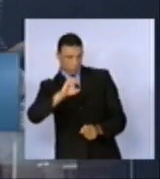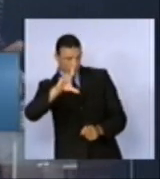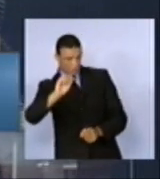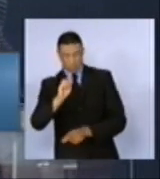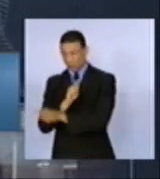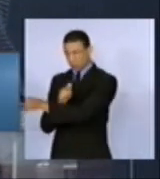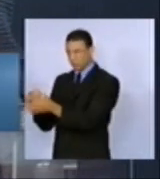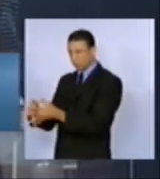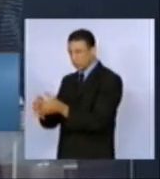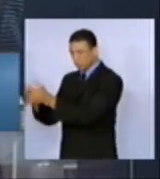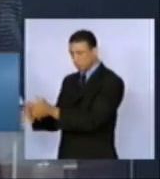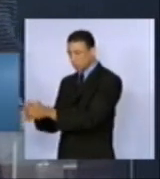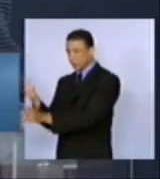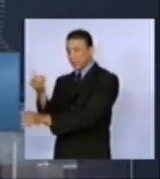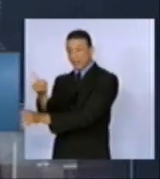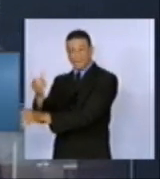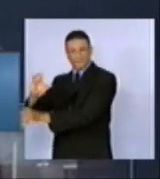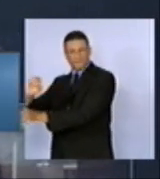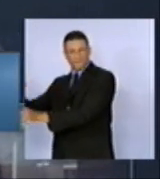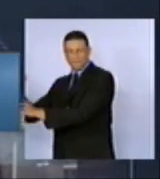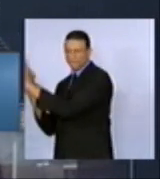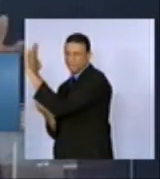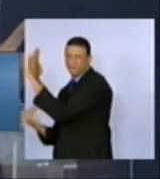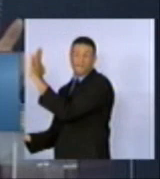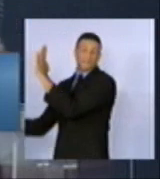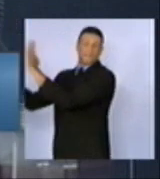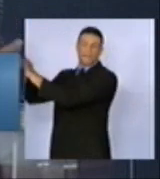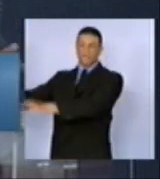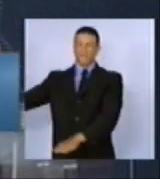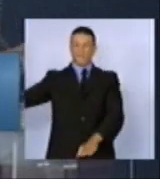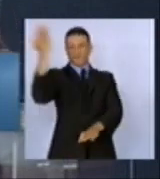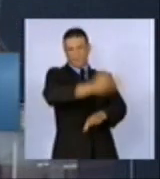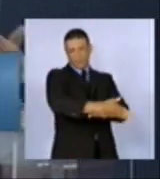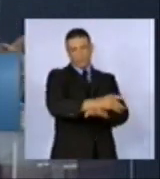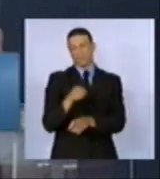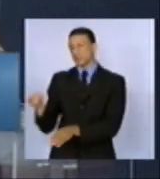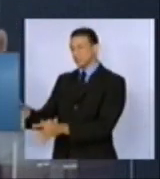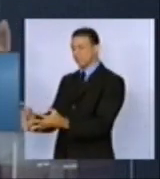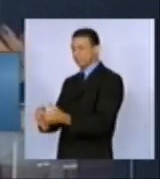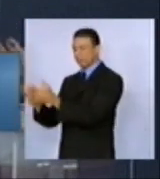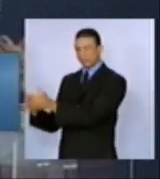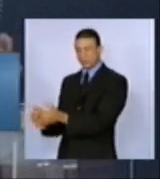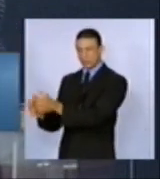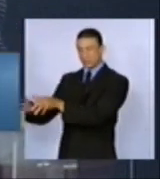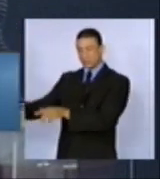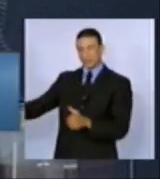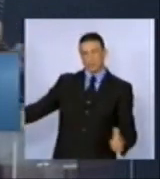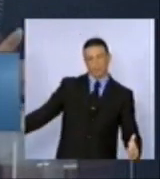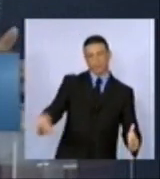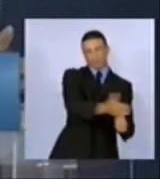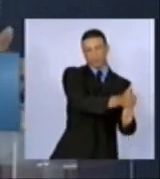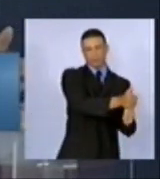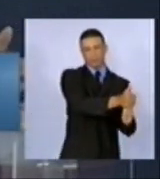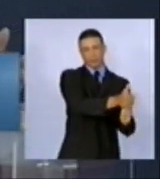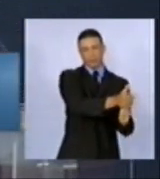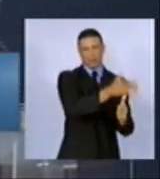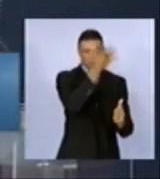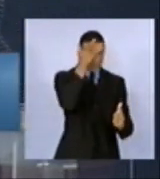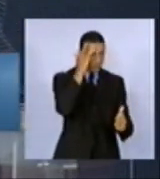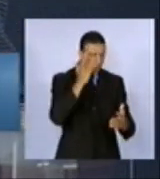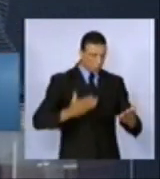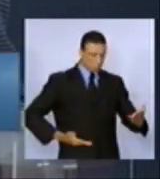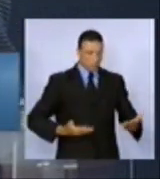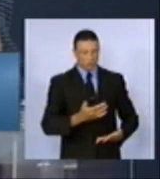tem um potencial de chegar a 600 toneladas dias então a colhetadeira tem um potencial de substituir 100 trabalhadores no